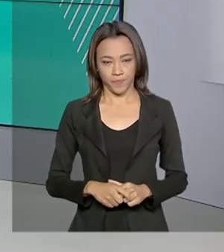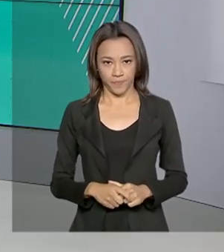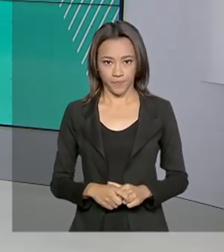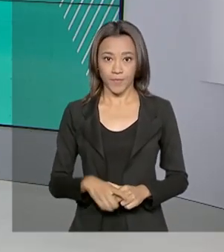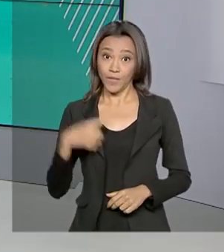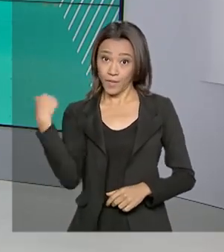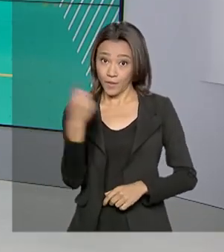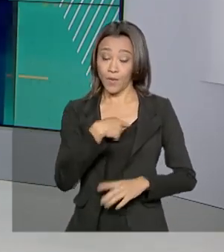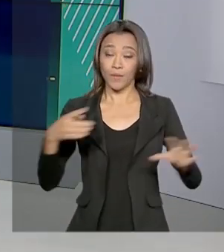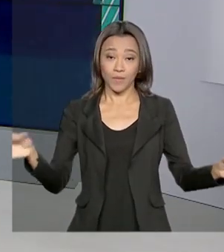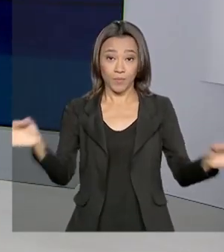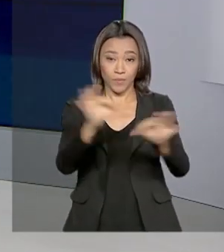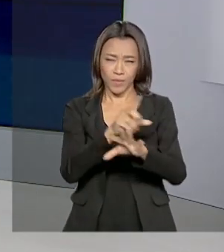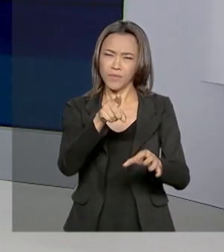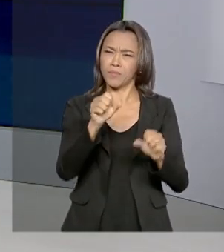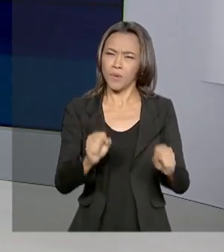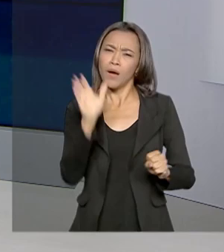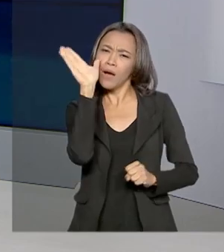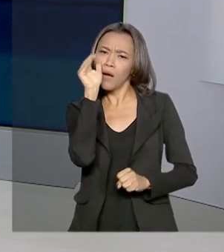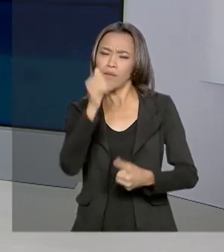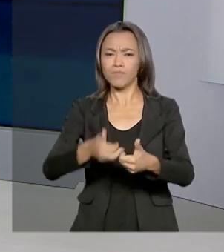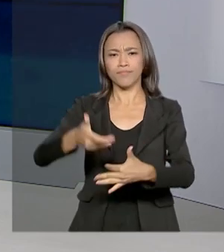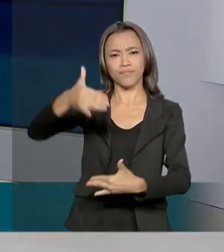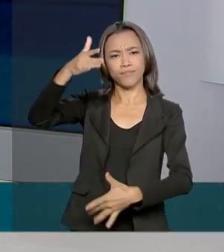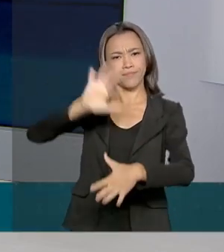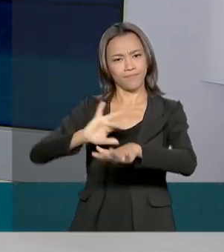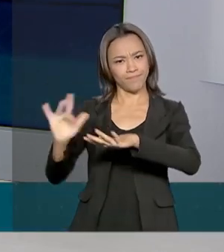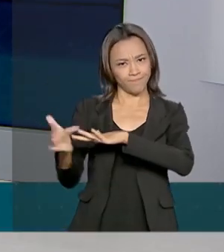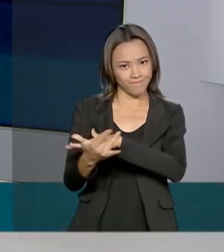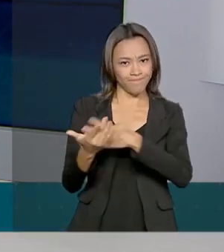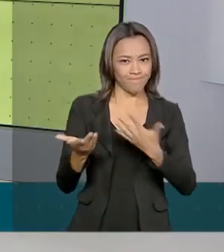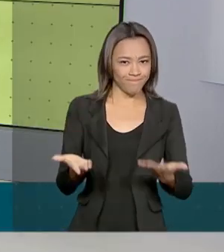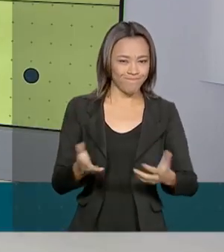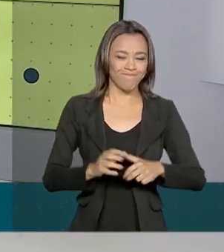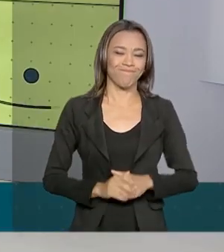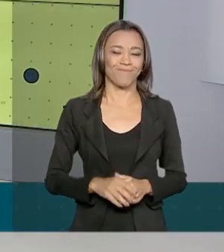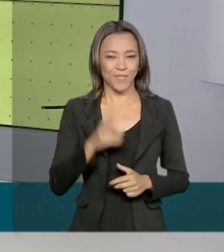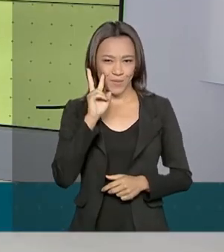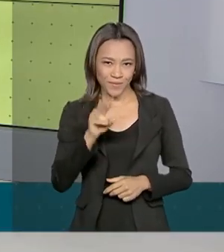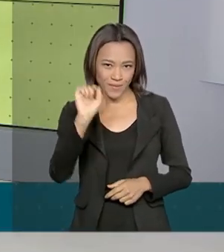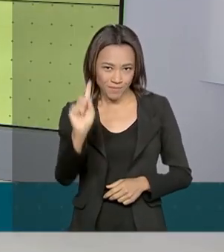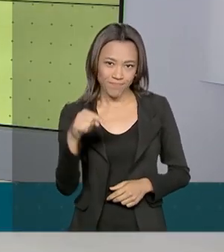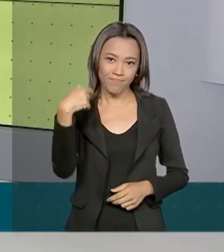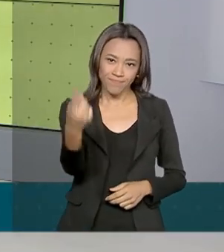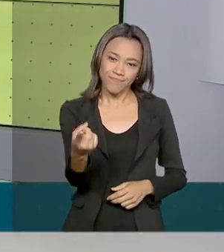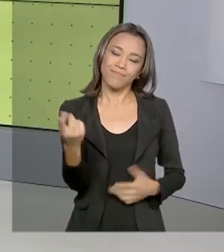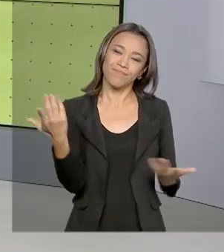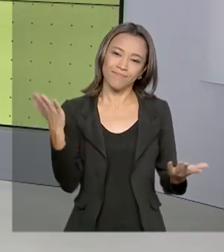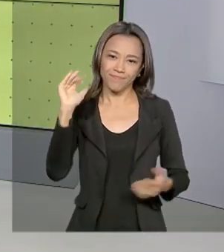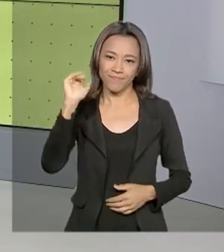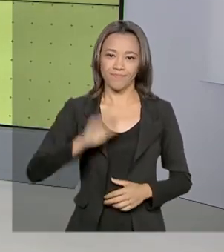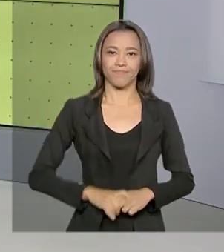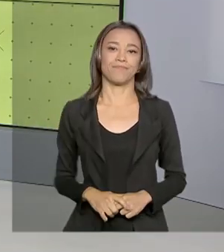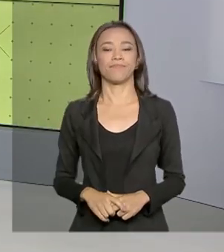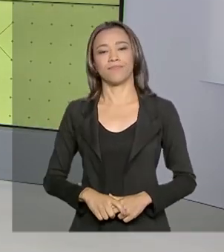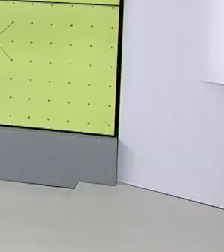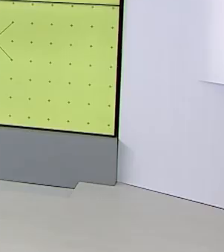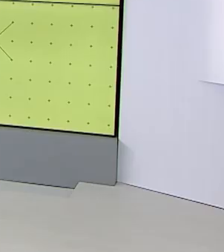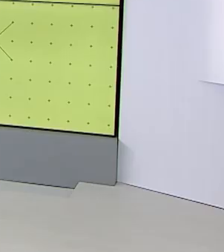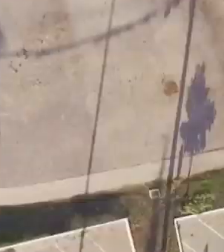momento. E a gente fica por aqui. Você pode nos acompanhar também pelas redes sociais. Nos vemos na próxima edição. Até lá!